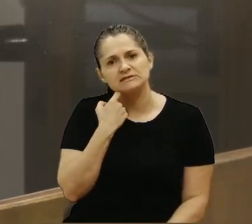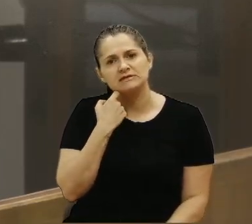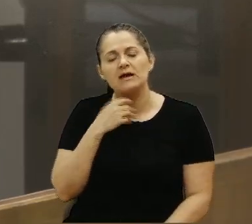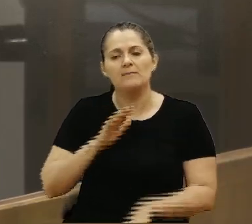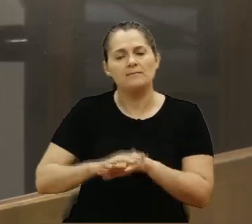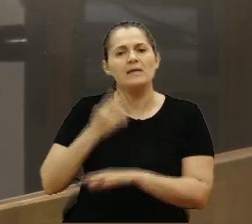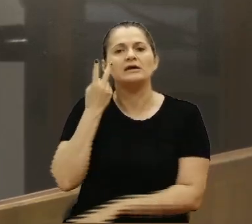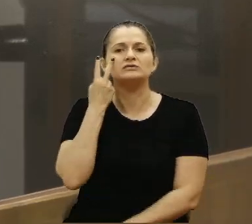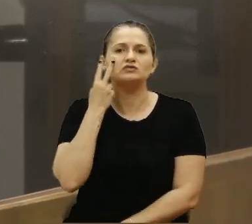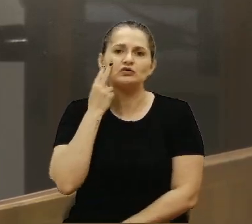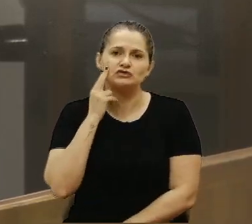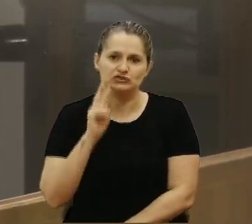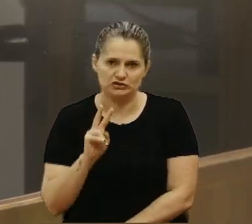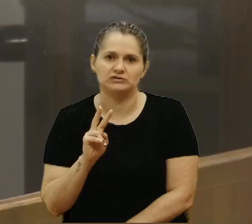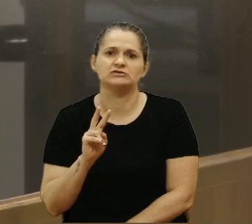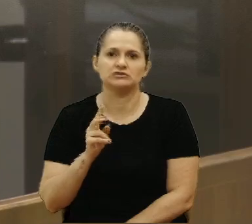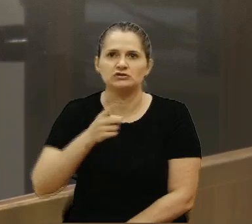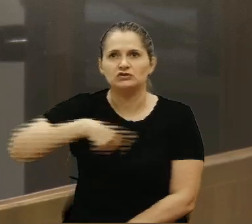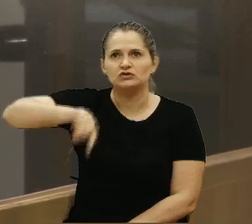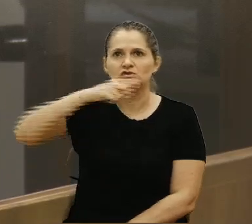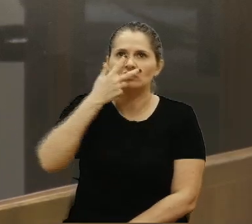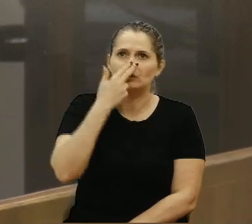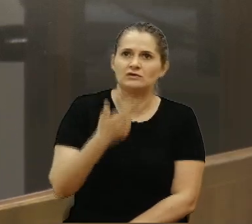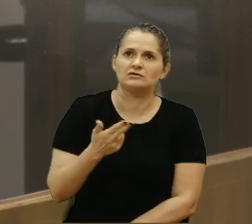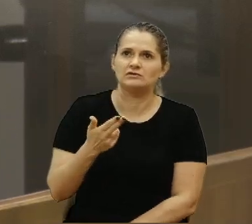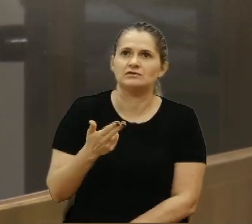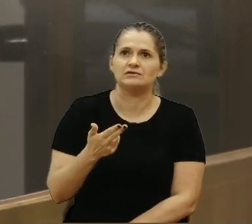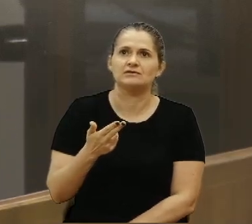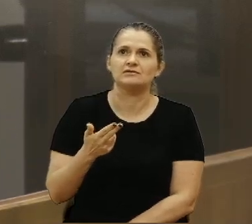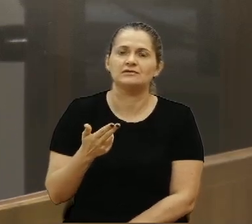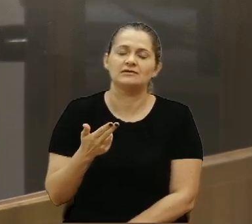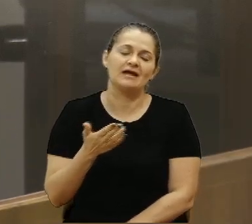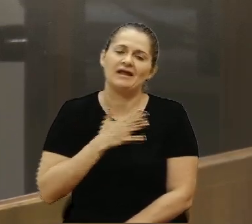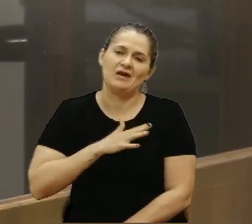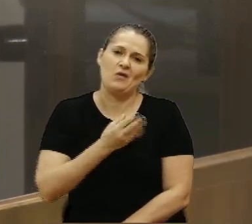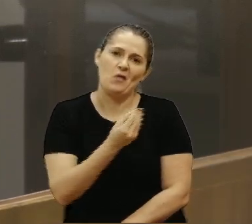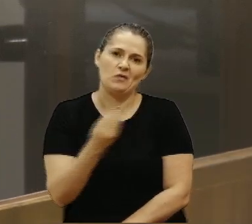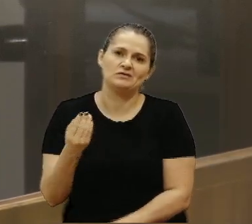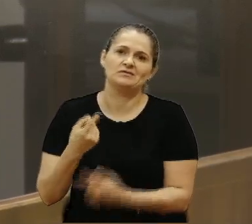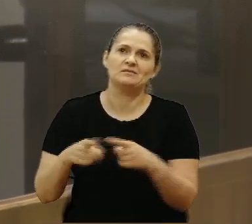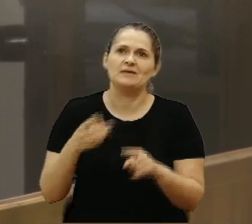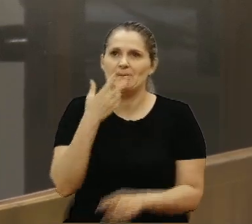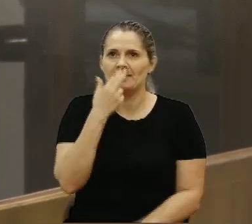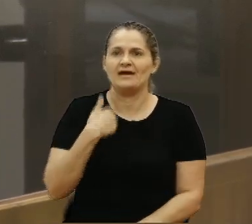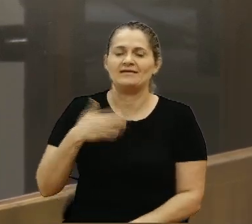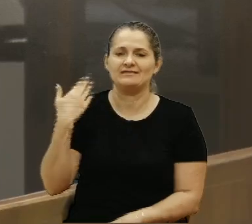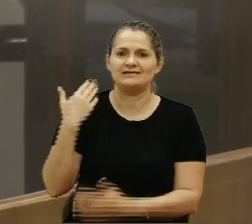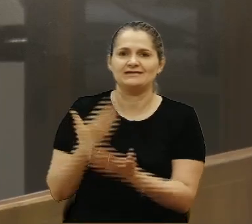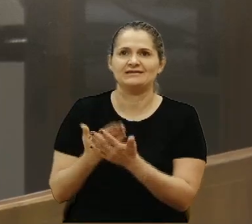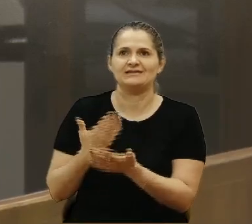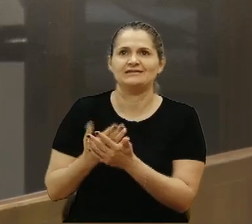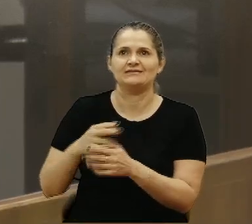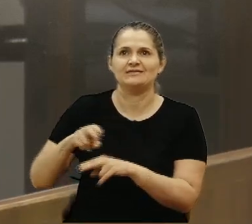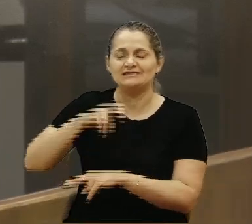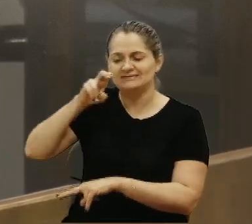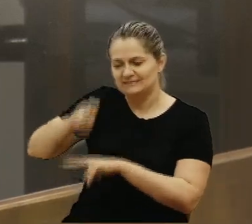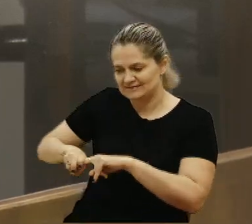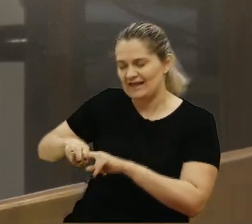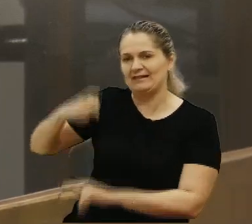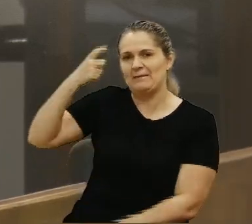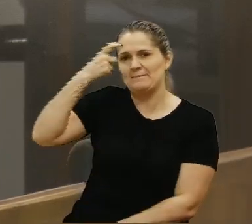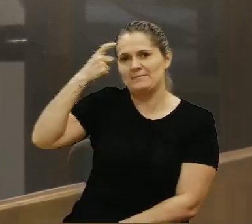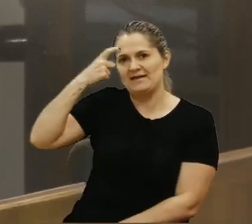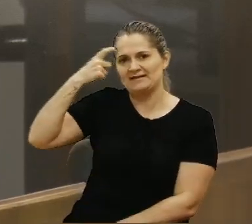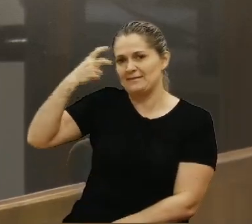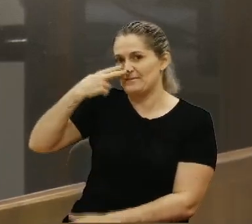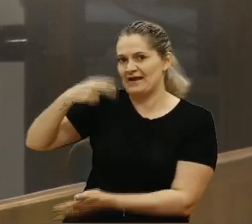2 dias. Nós estamos que nem aqueles, né? Eu não gosto muito dessa coisa, mas é que nem quando eu estudava, que mandava a gente sentar num cantinho, vai pensar um